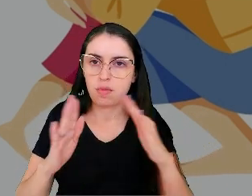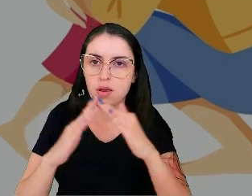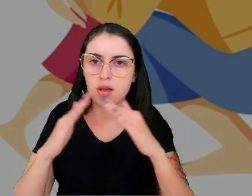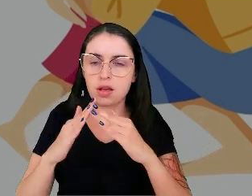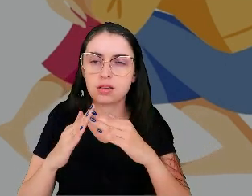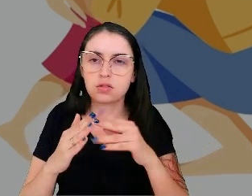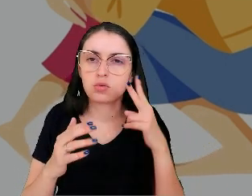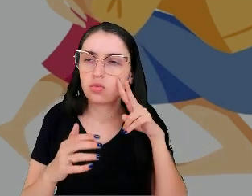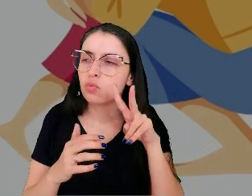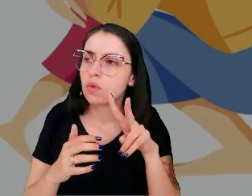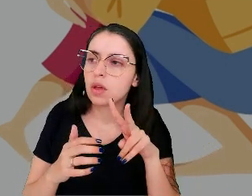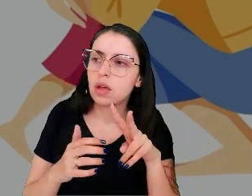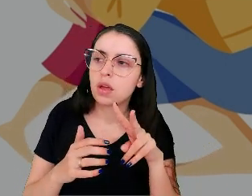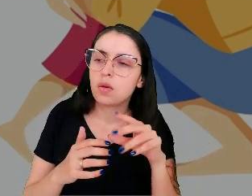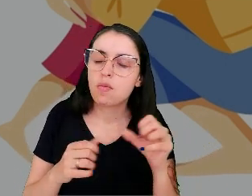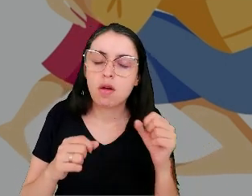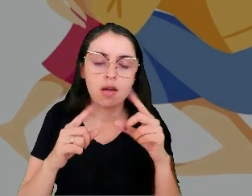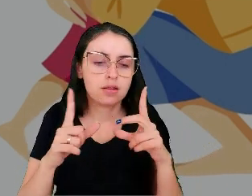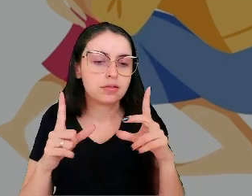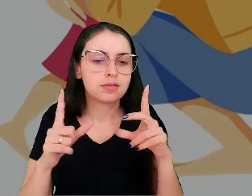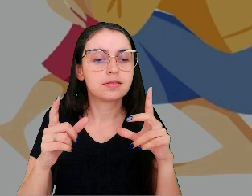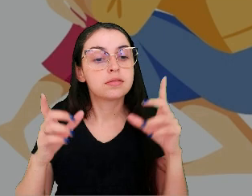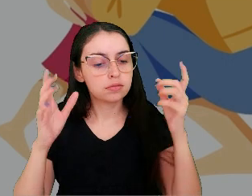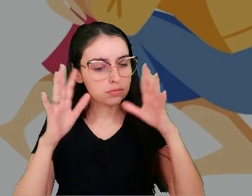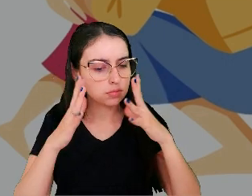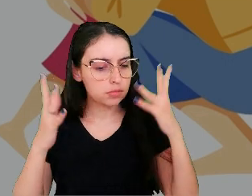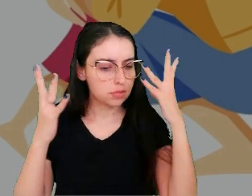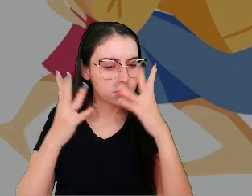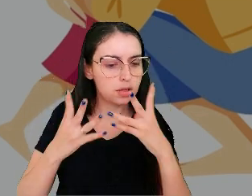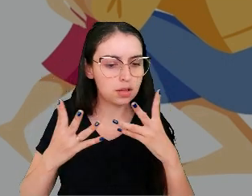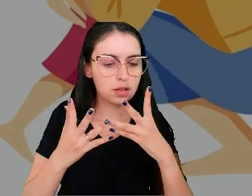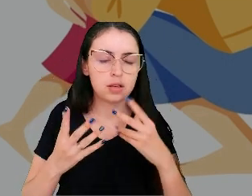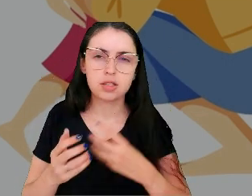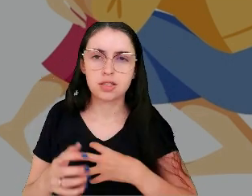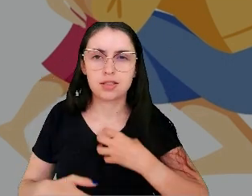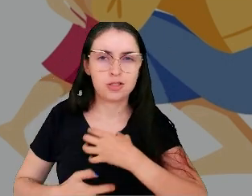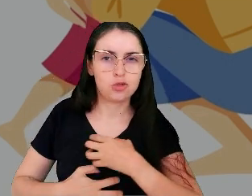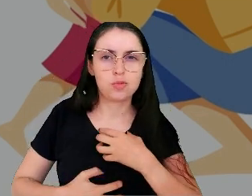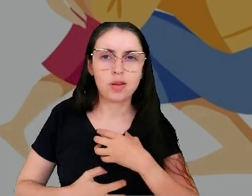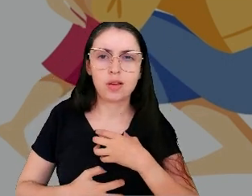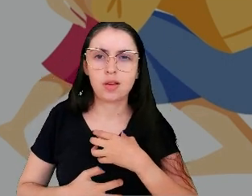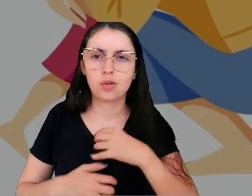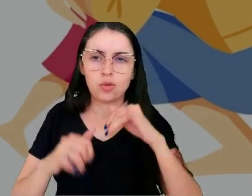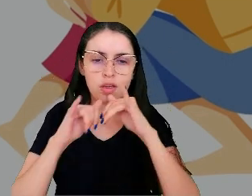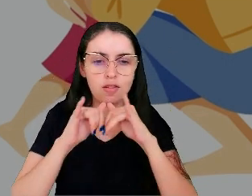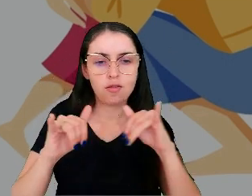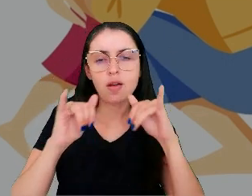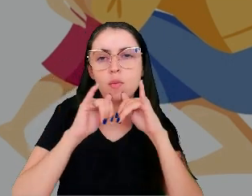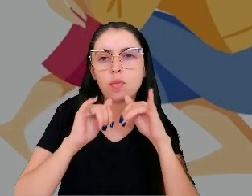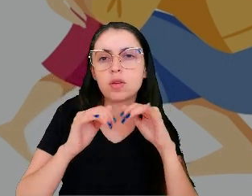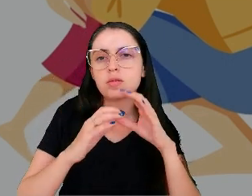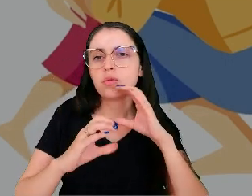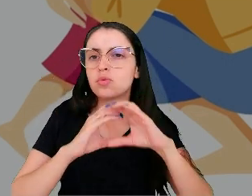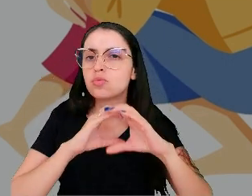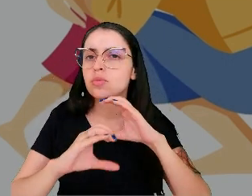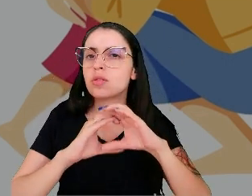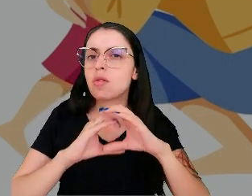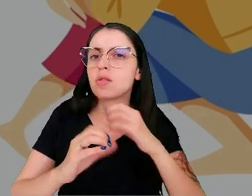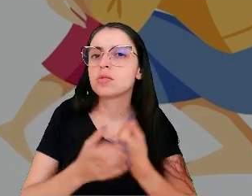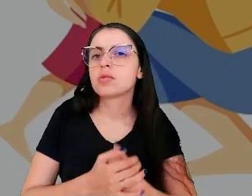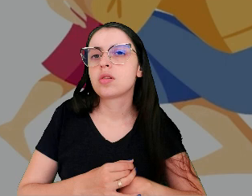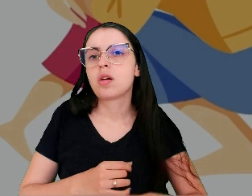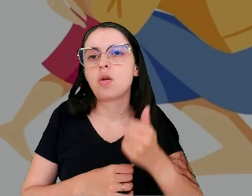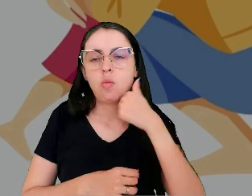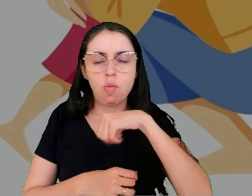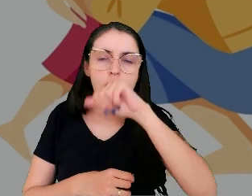olhar nitidamente mais expressivo e parece já começar a comunicar com sua mãe, né? Apesar dele ter